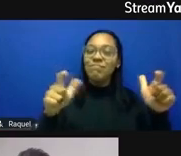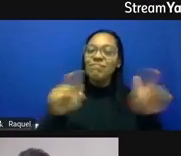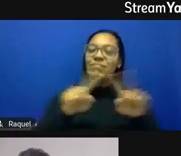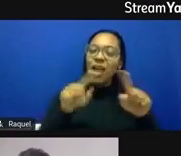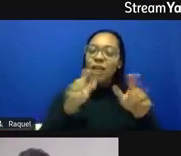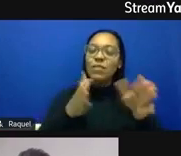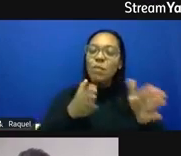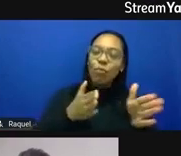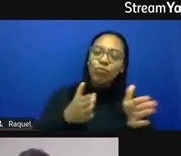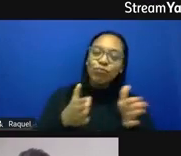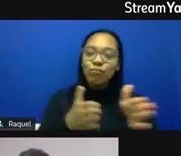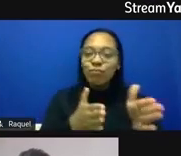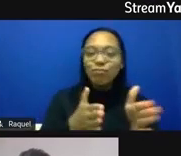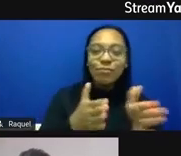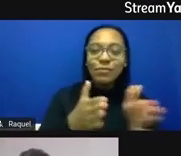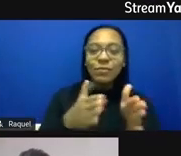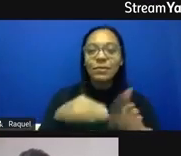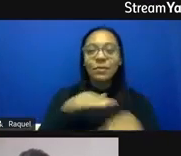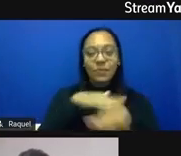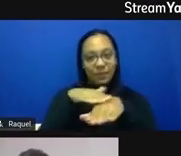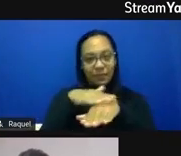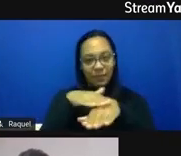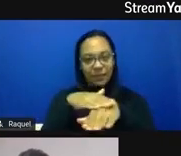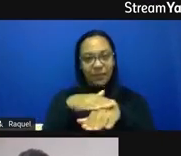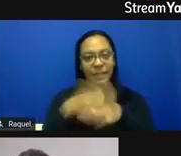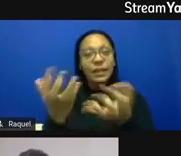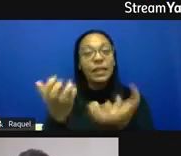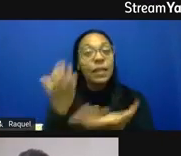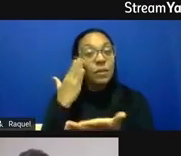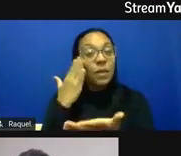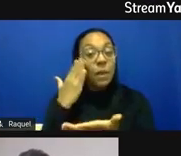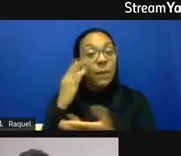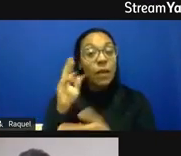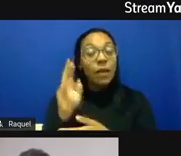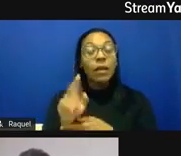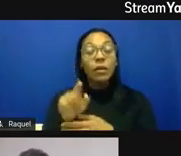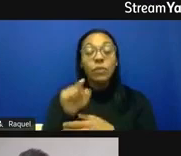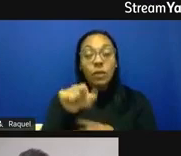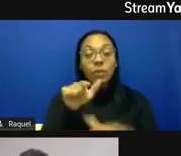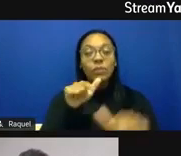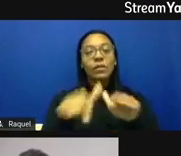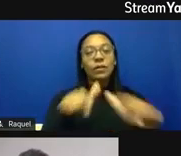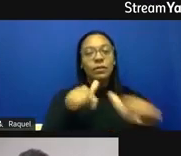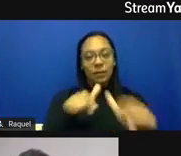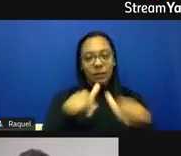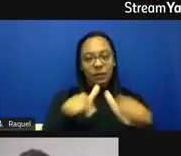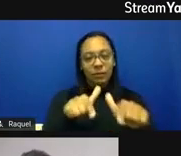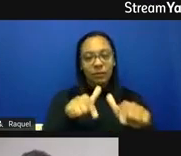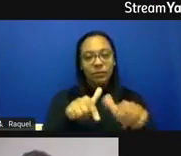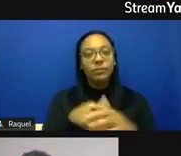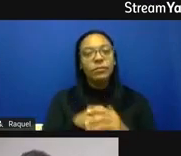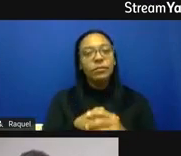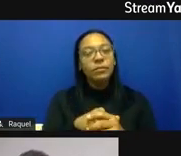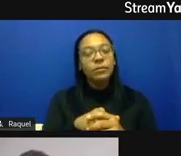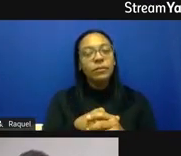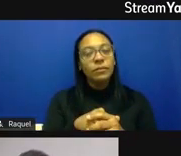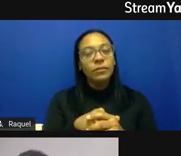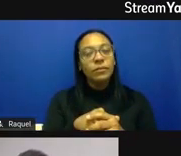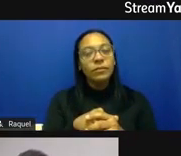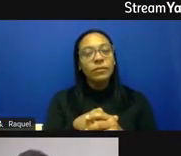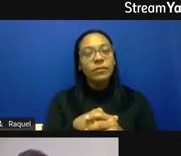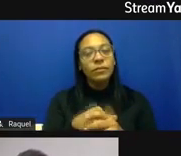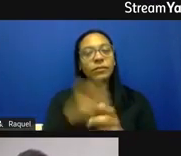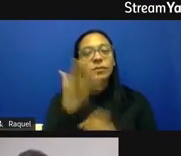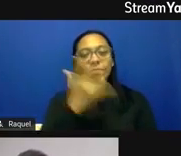conversa, a gente gostaria então de saber um pouquinho mais sobre o seu trabalho com as